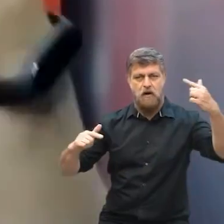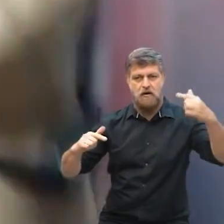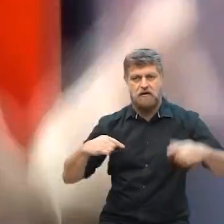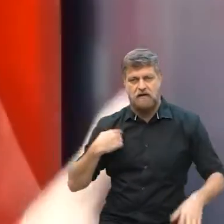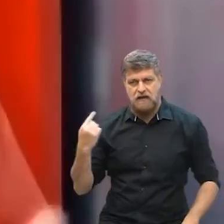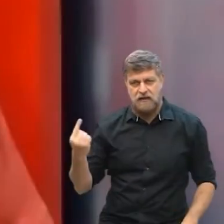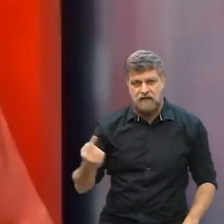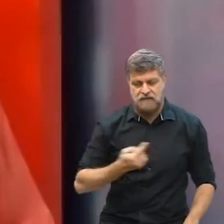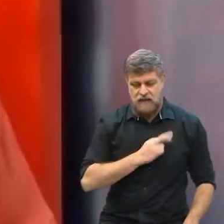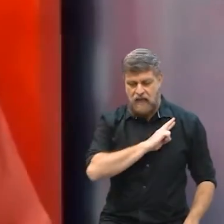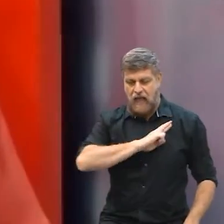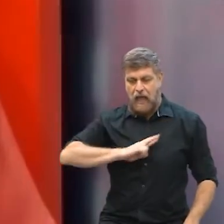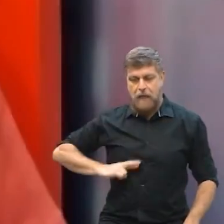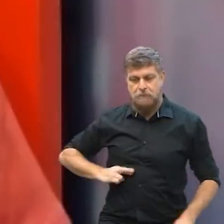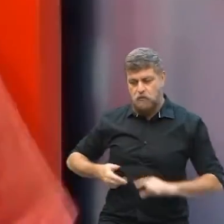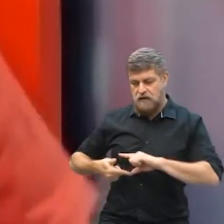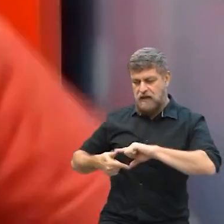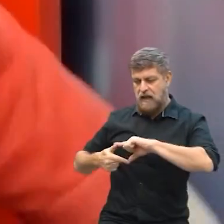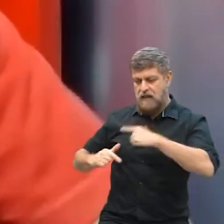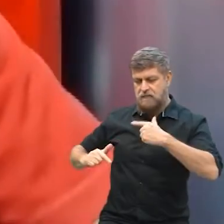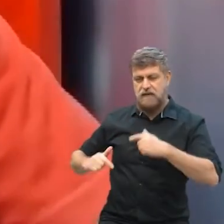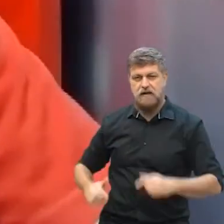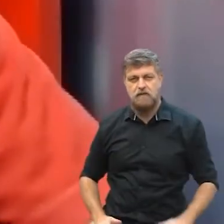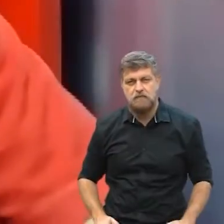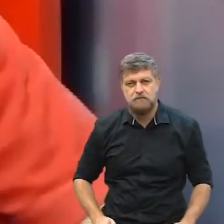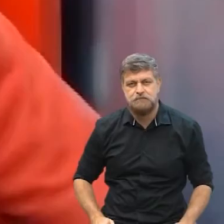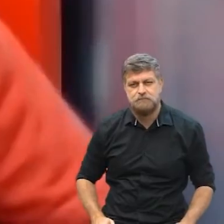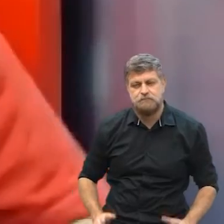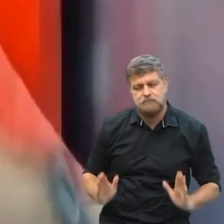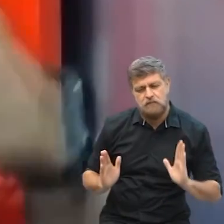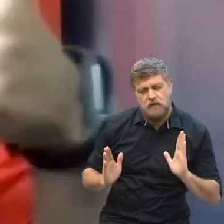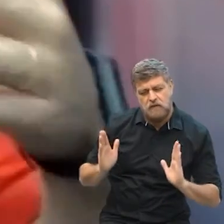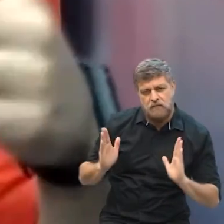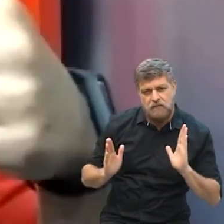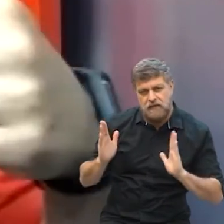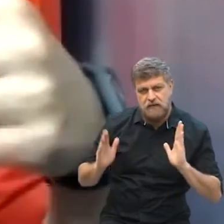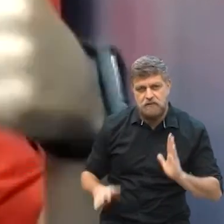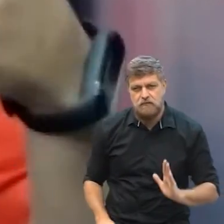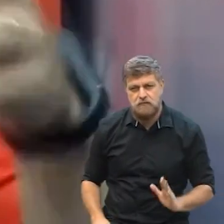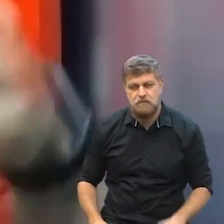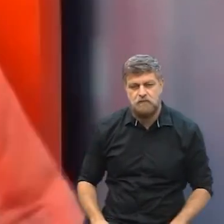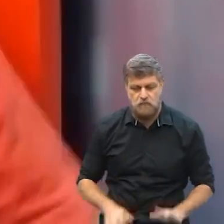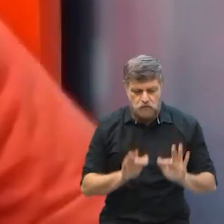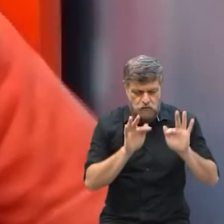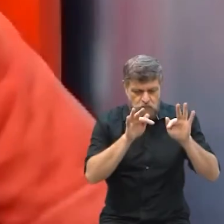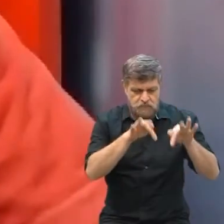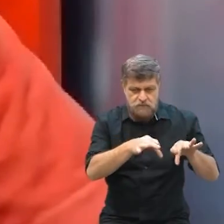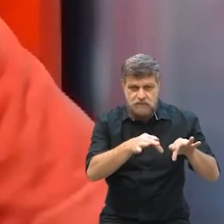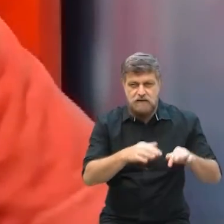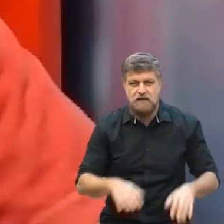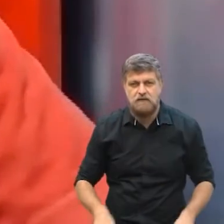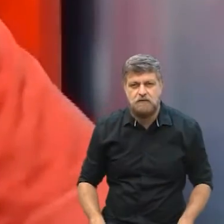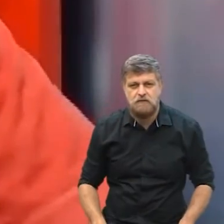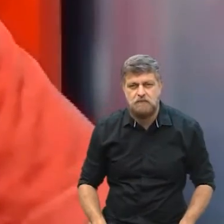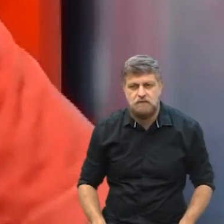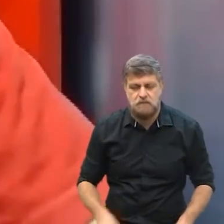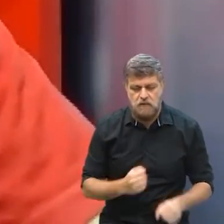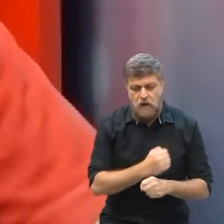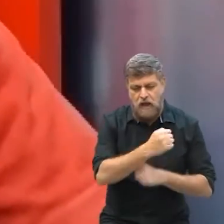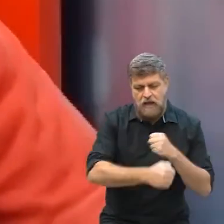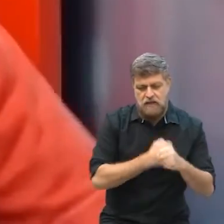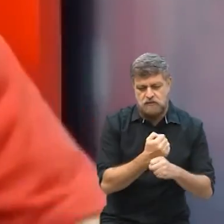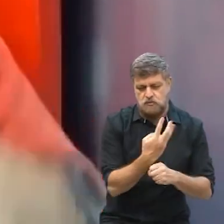nossa chamada República Liberal, que vai desde ali do final dos